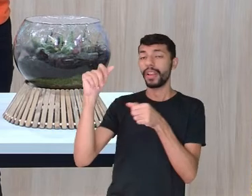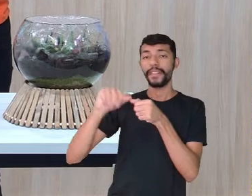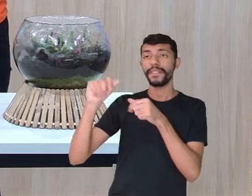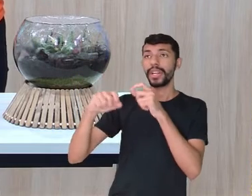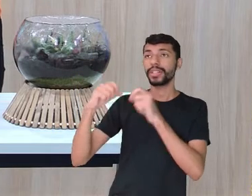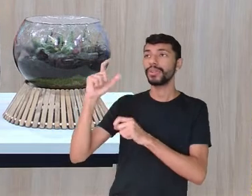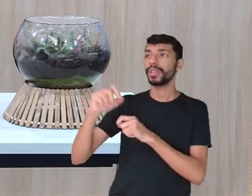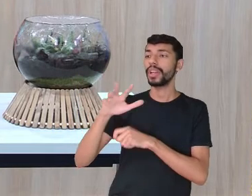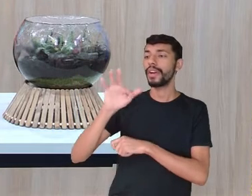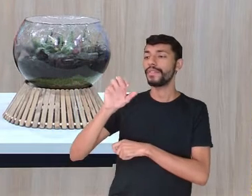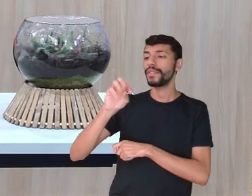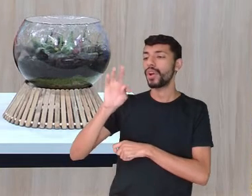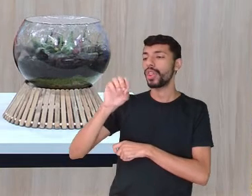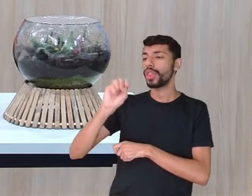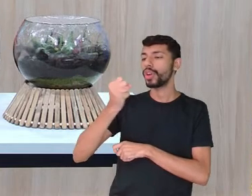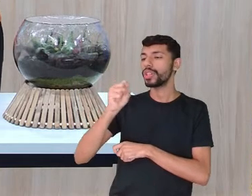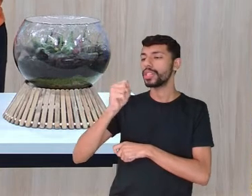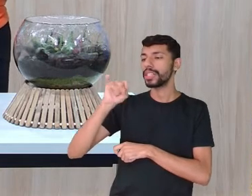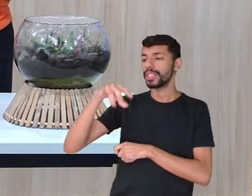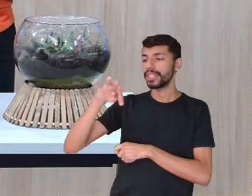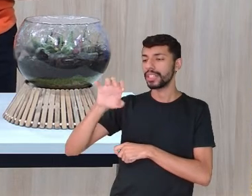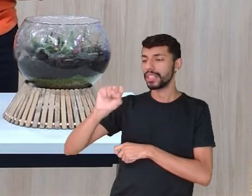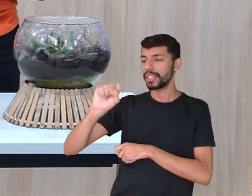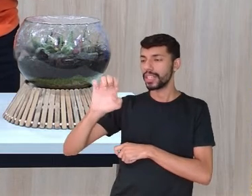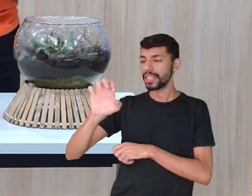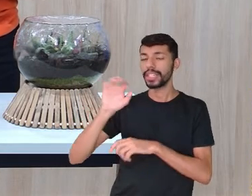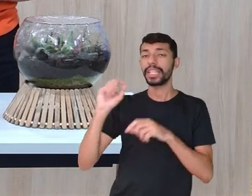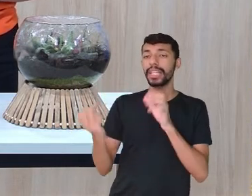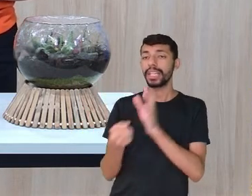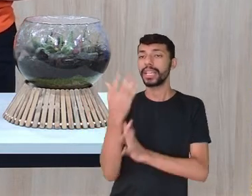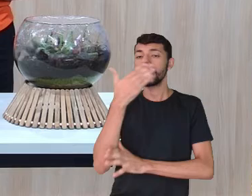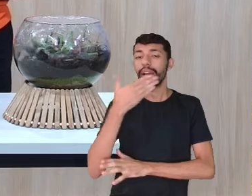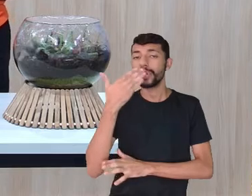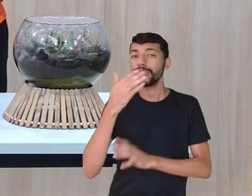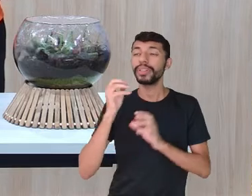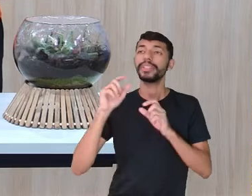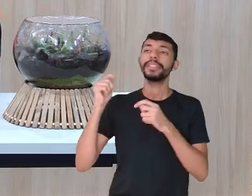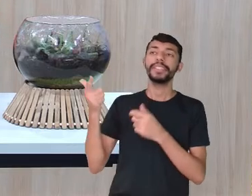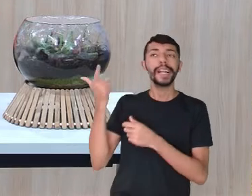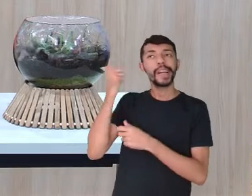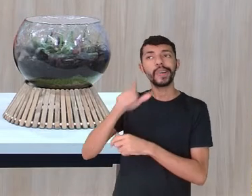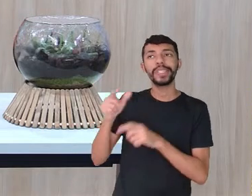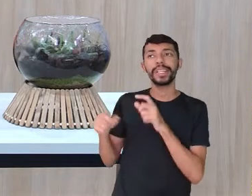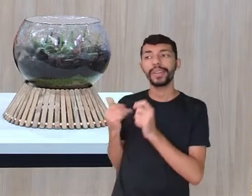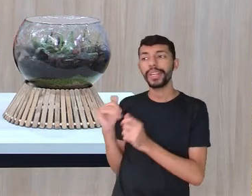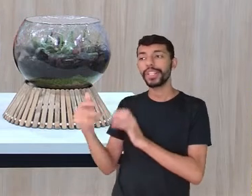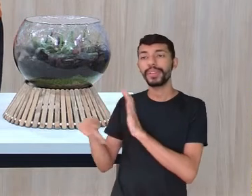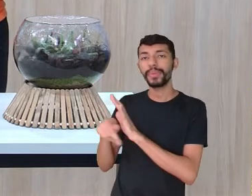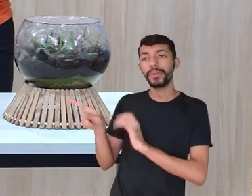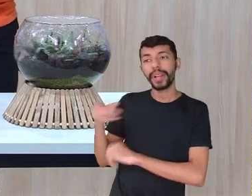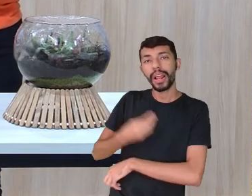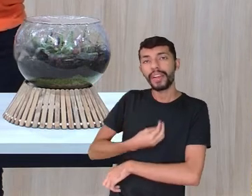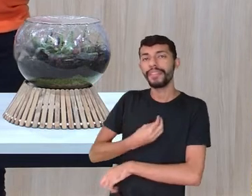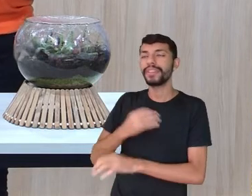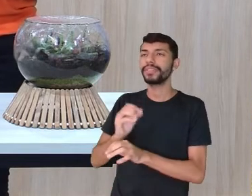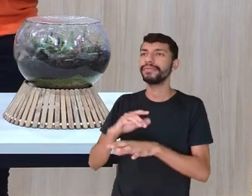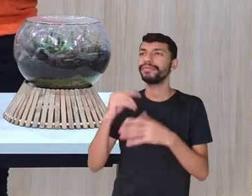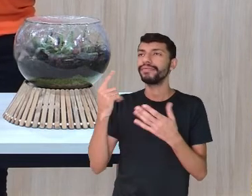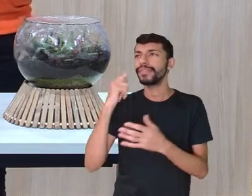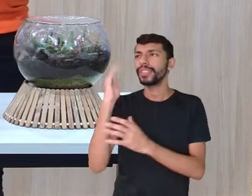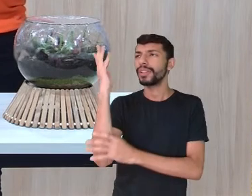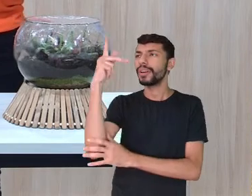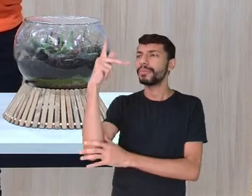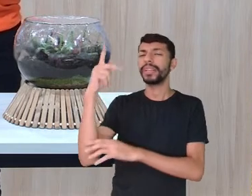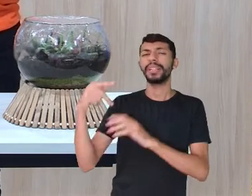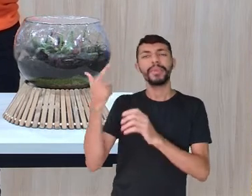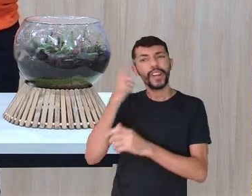produz a glicose, também ela produz essa energia para que ela possa sobreviver. Uma planta, observe que para ela sobreviver, ela tem que